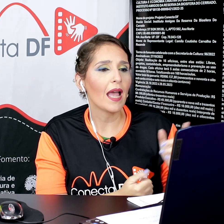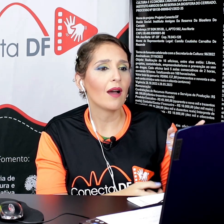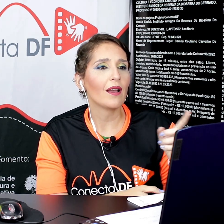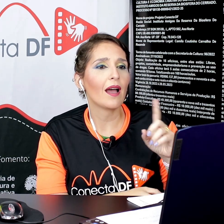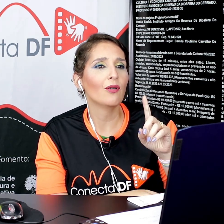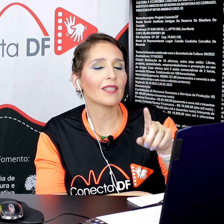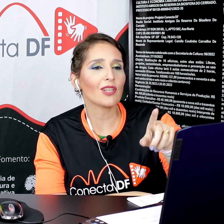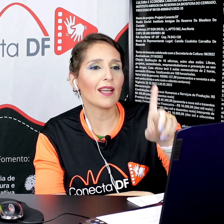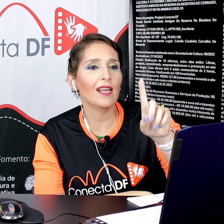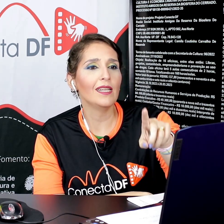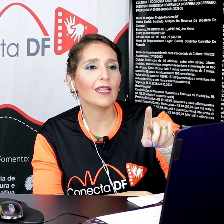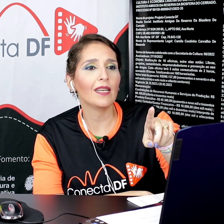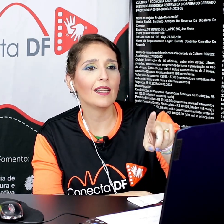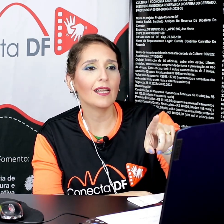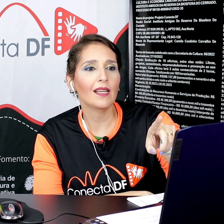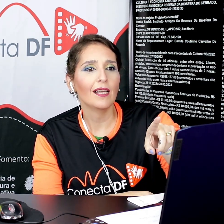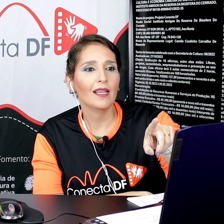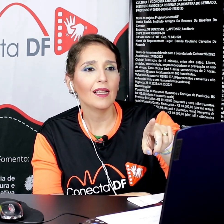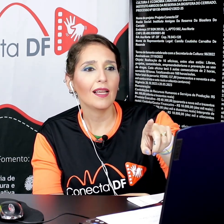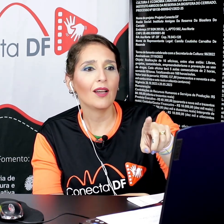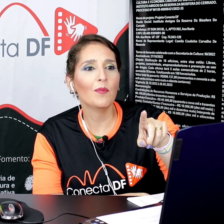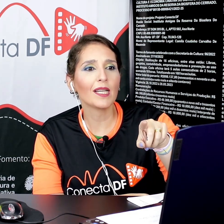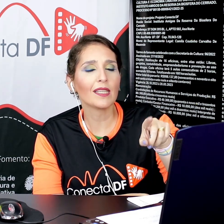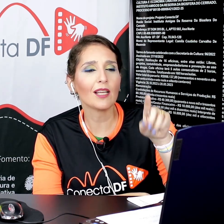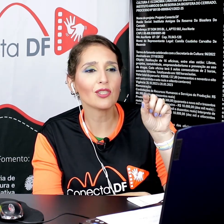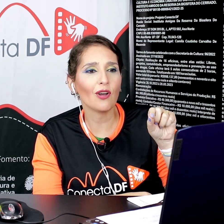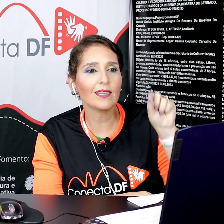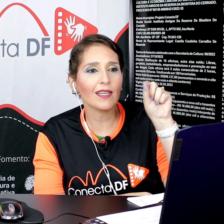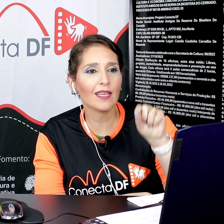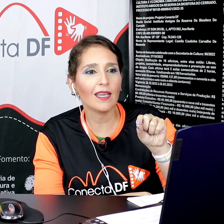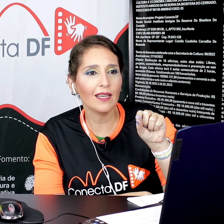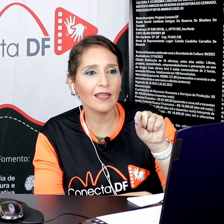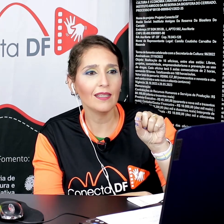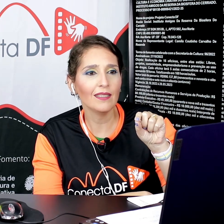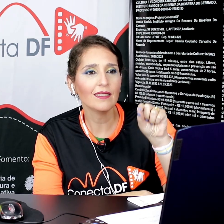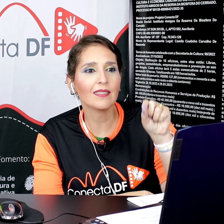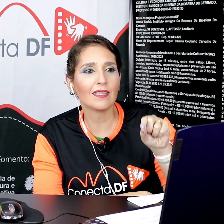Peraí, é a outra Jaqueline. É uma que tá